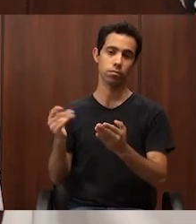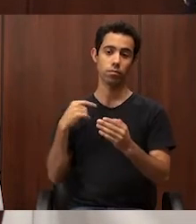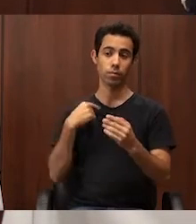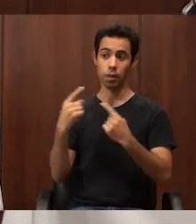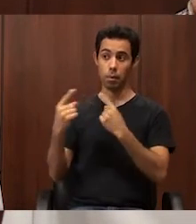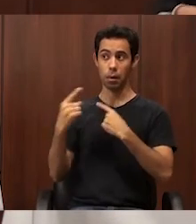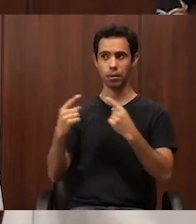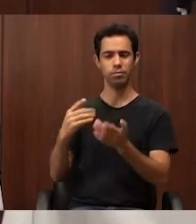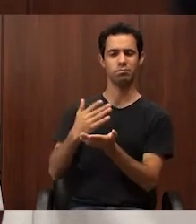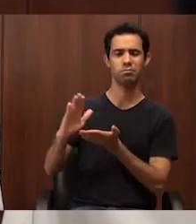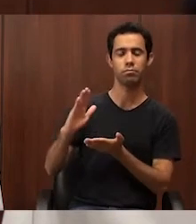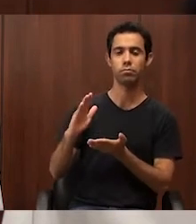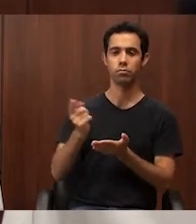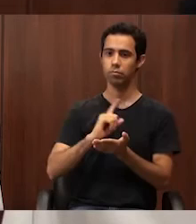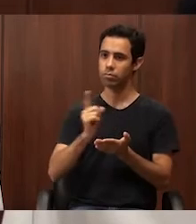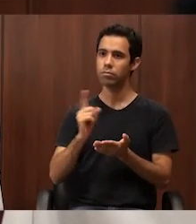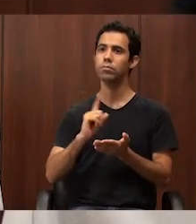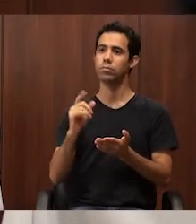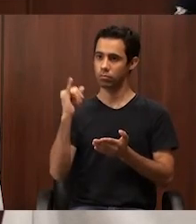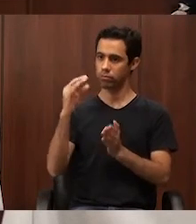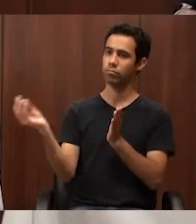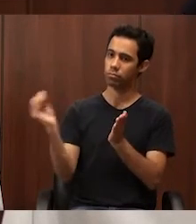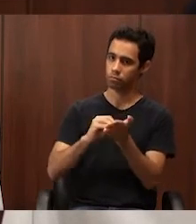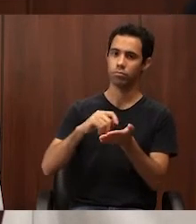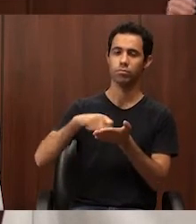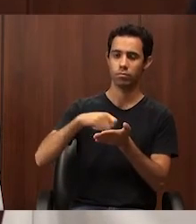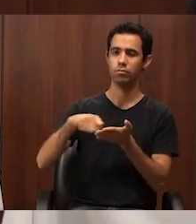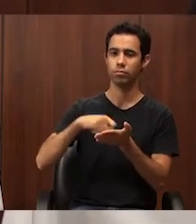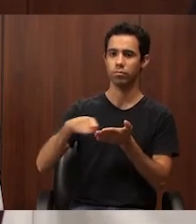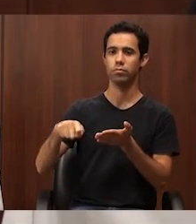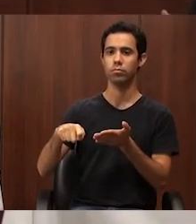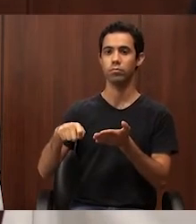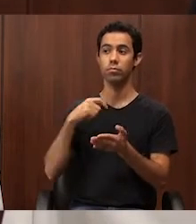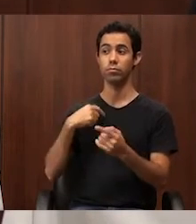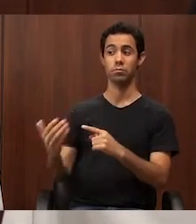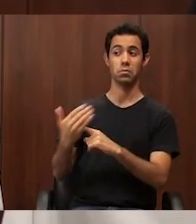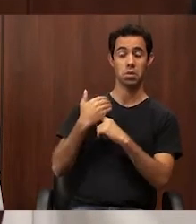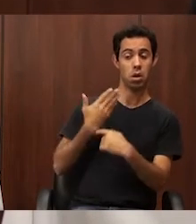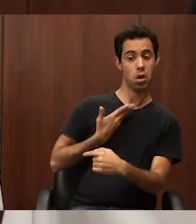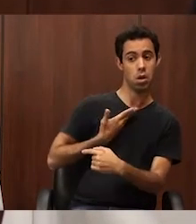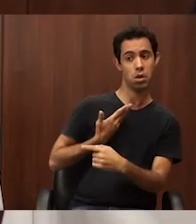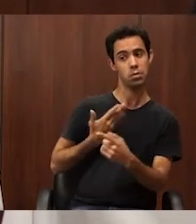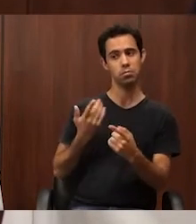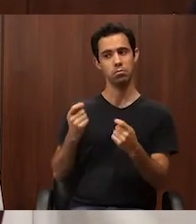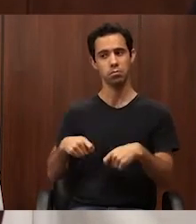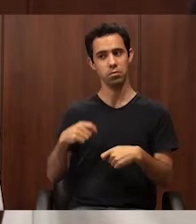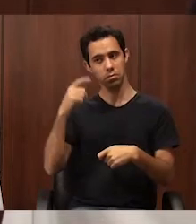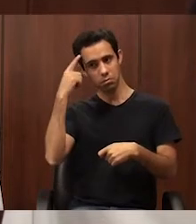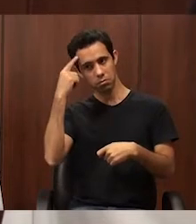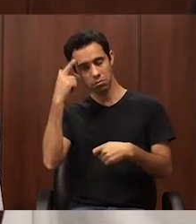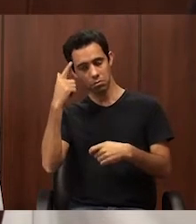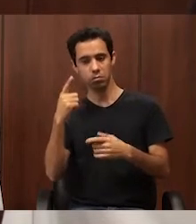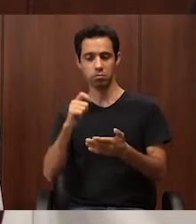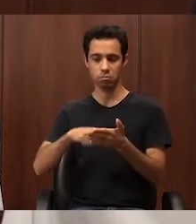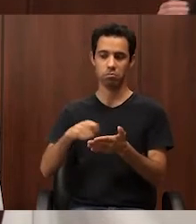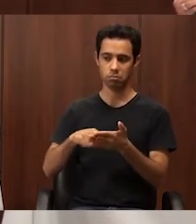discussão, né? Escrevi até um artigo que eu acho assim, que eu falo assim, acho que meus colegas não vão aprovar por questão ideológica, né? Mas eu escrevo